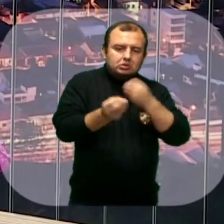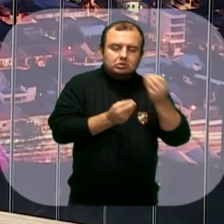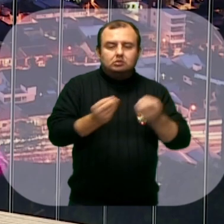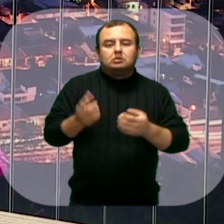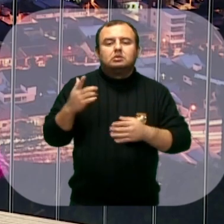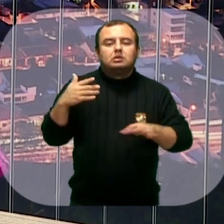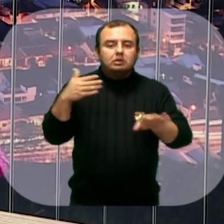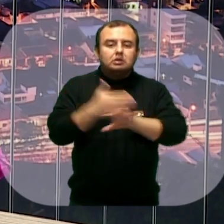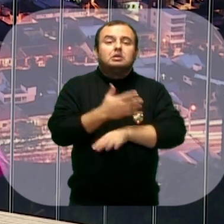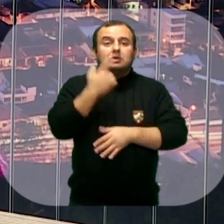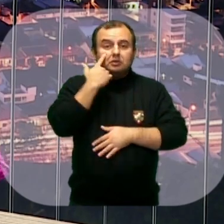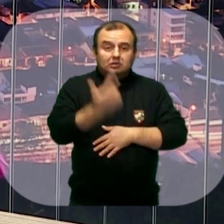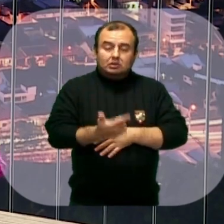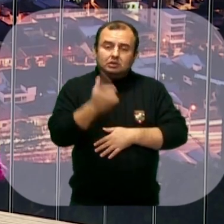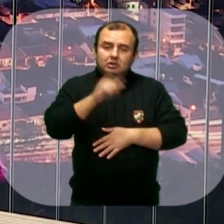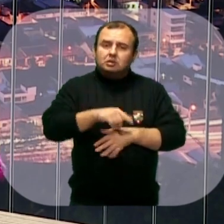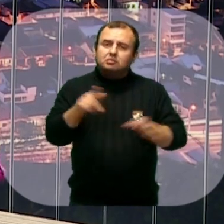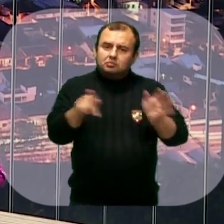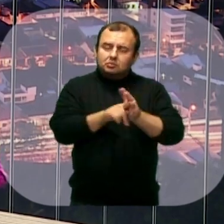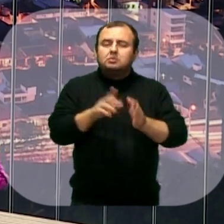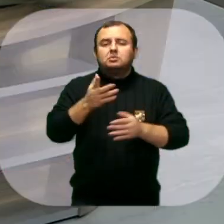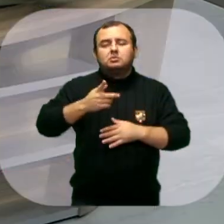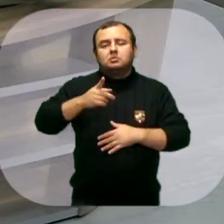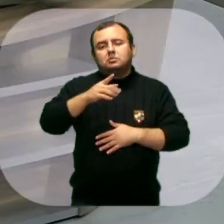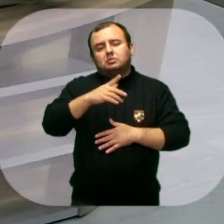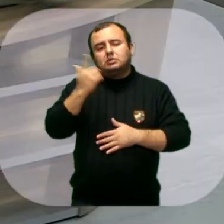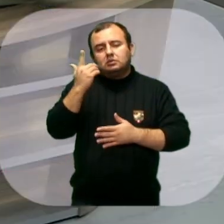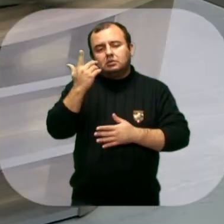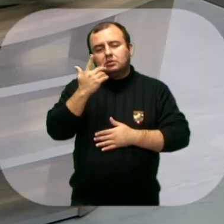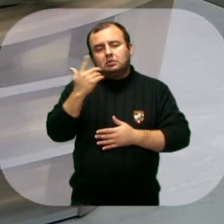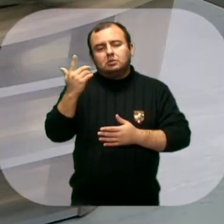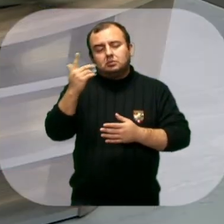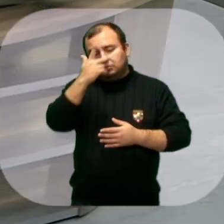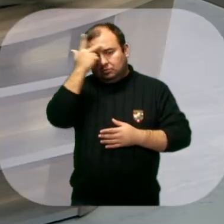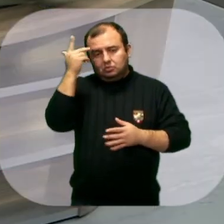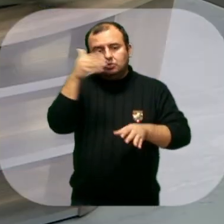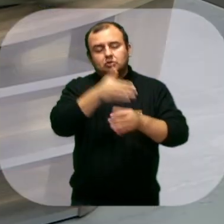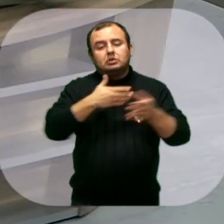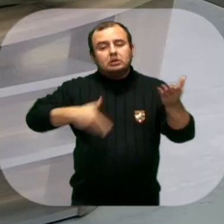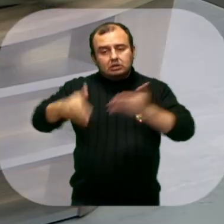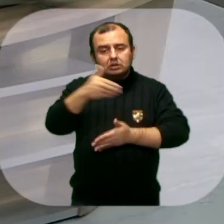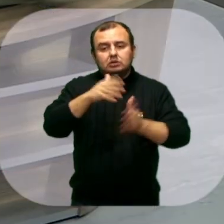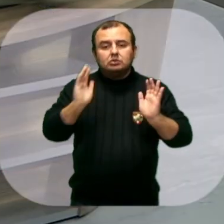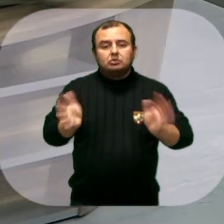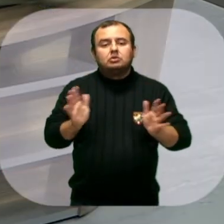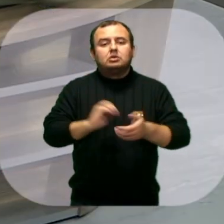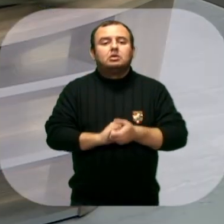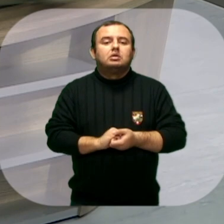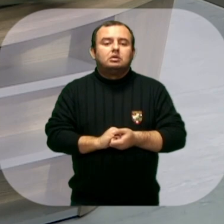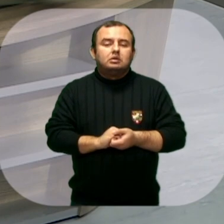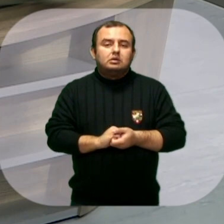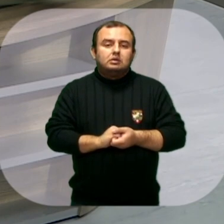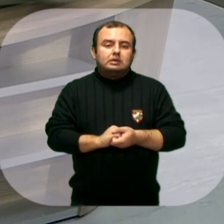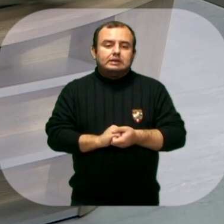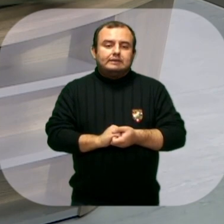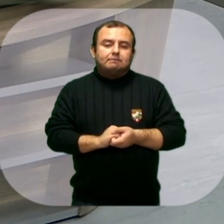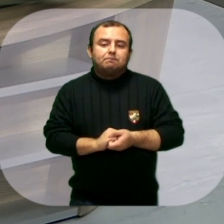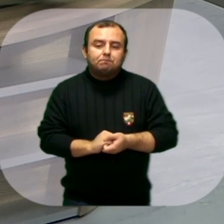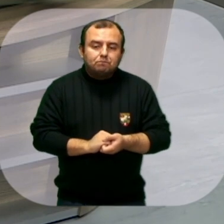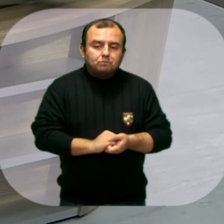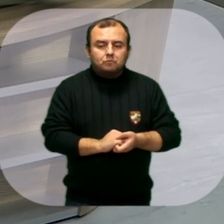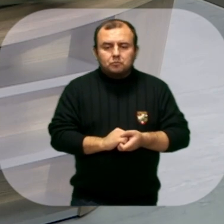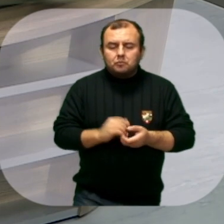aí entra lá e vê que aquilo lá é para elas, sim, já deveriam estar interagindo, né? E